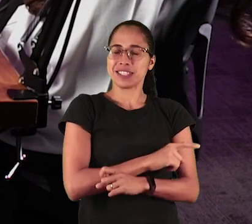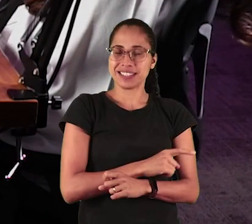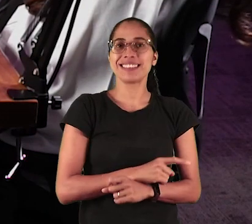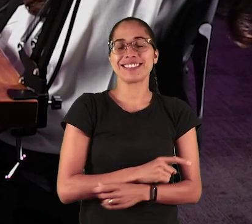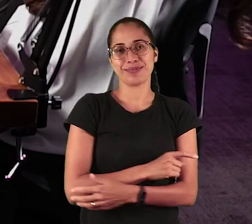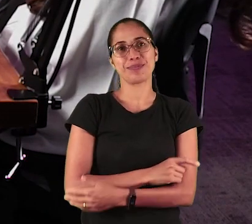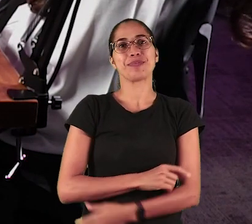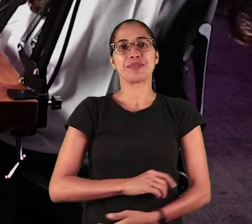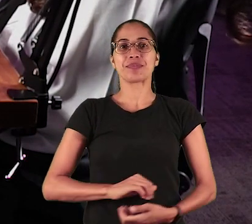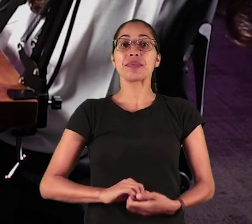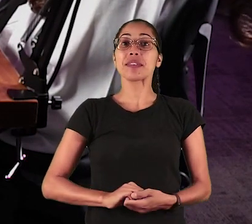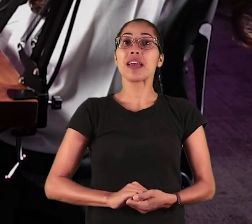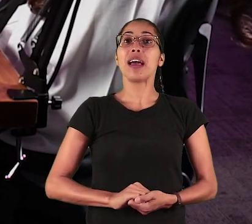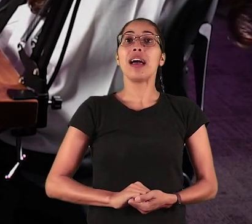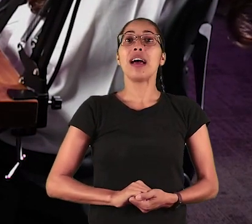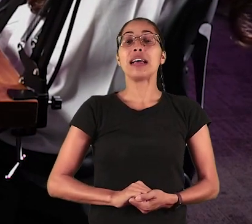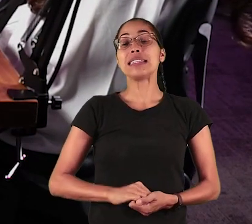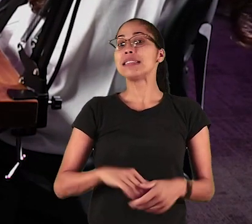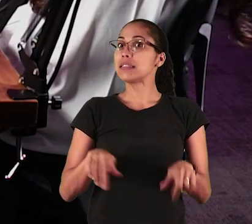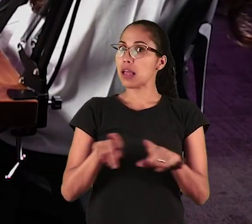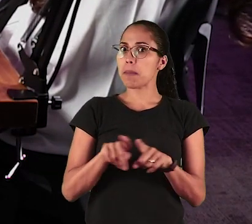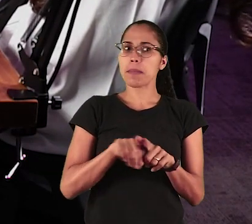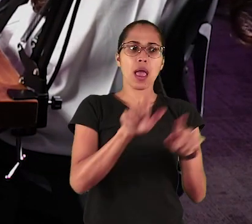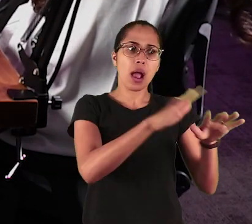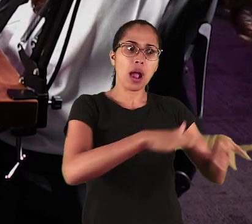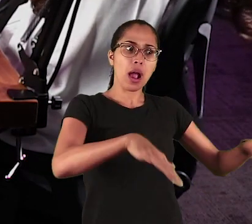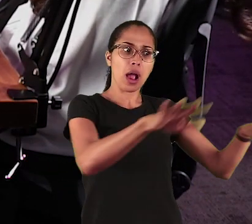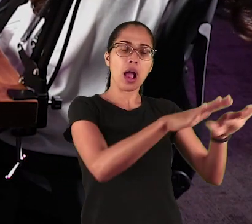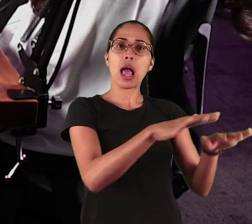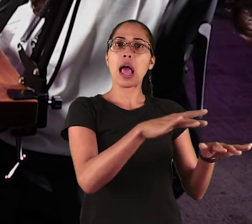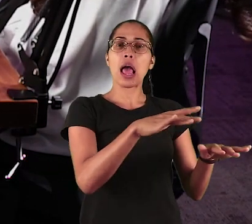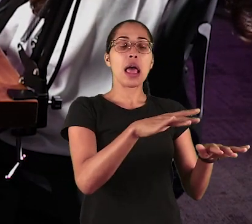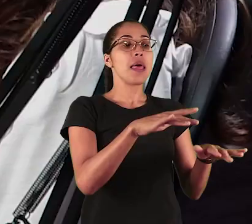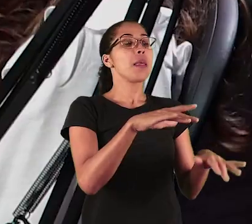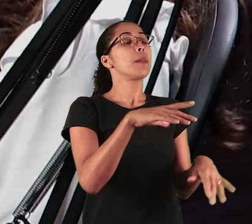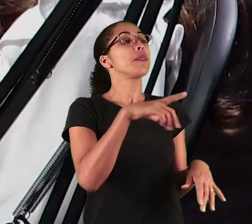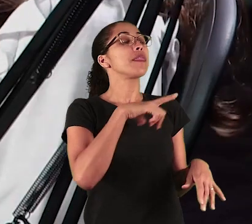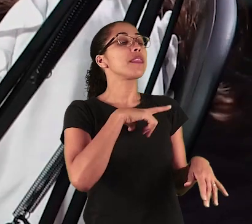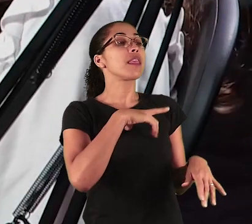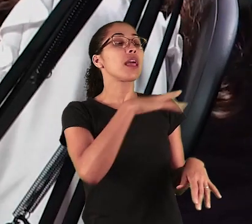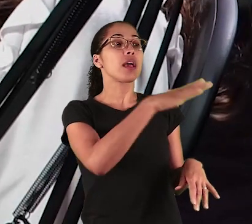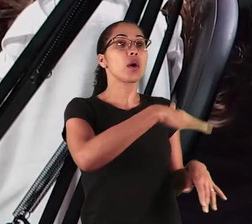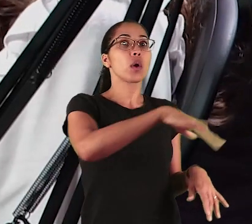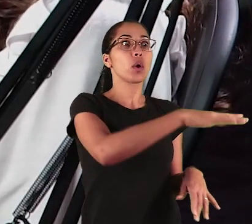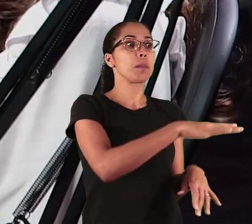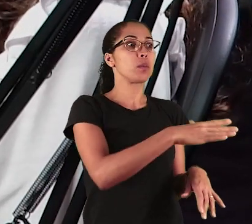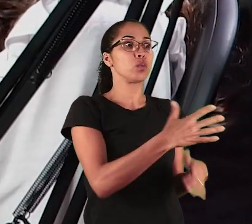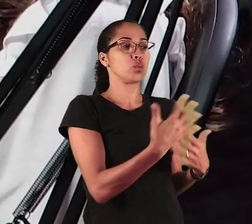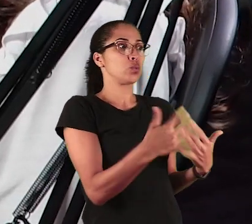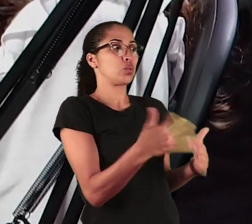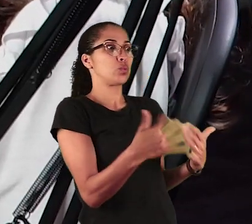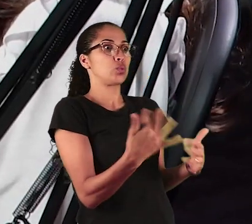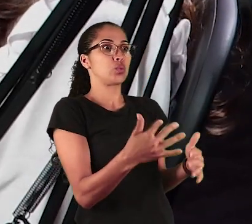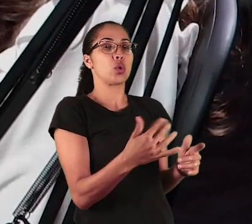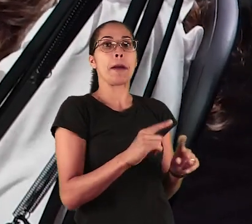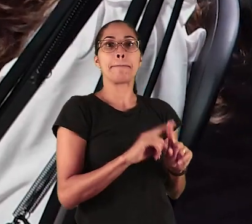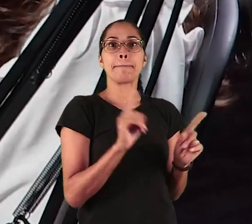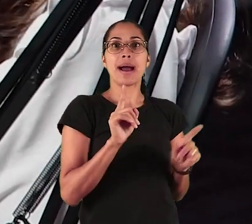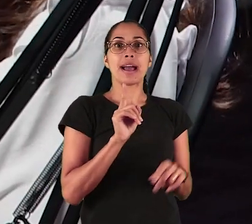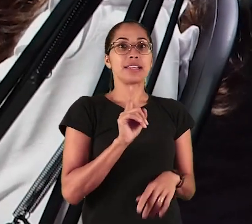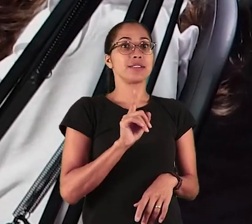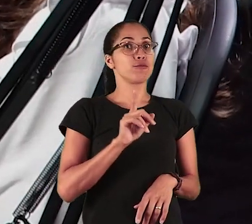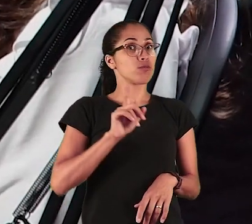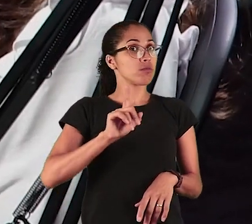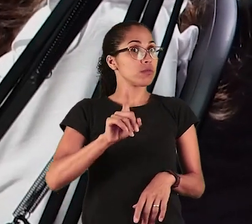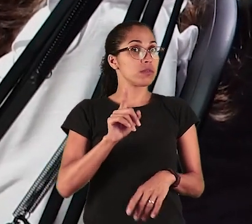que eu ia ter tão pouca companhia e que não e que você tá num ambiente agressivo Porém você não pode ser agressiva sim porque você